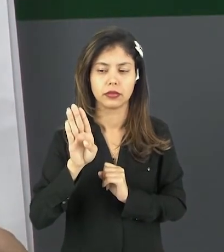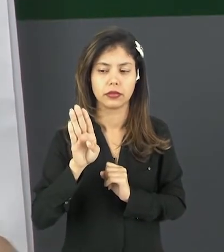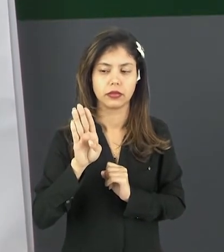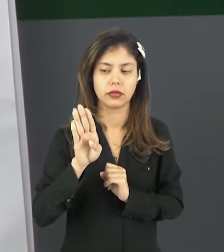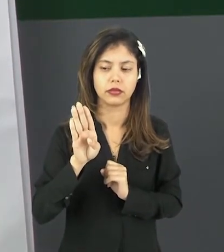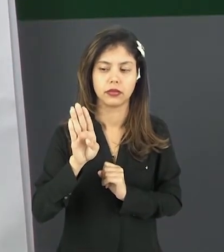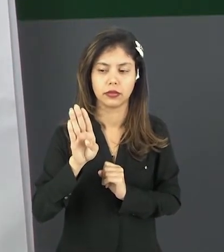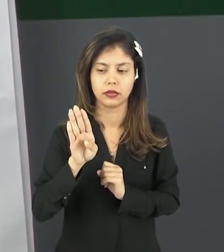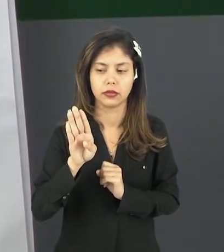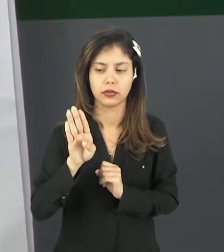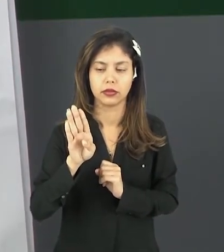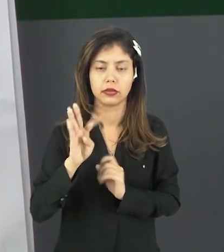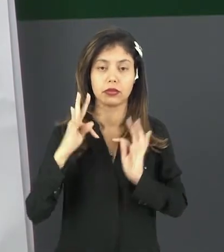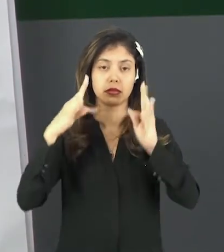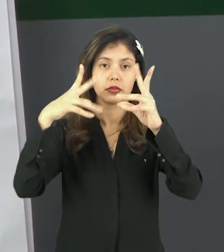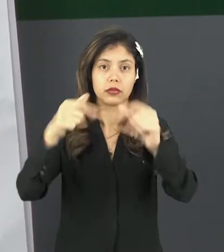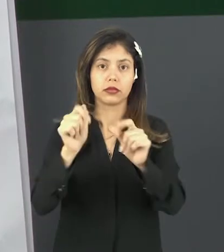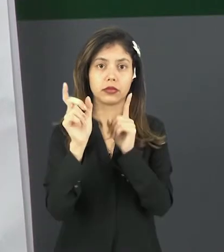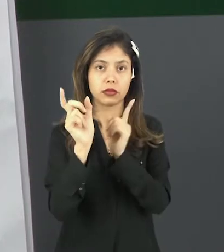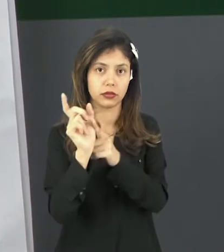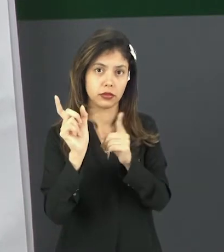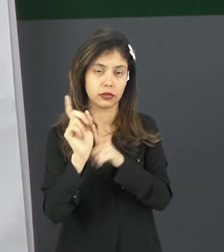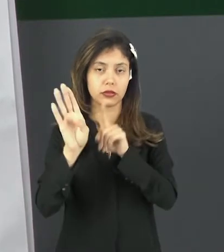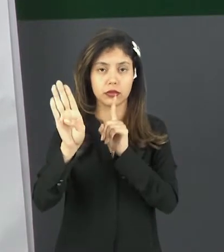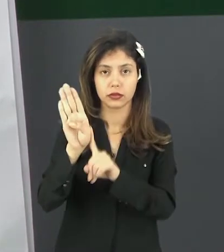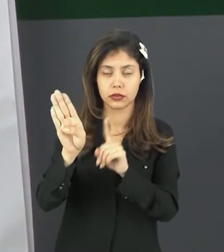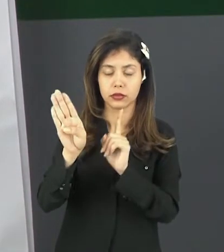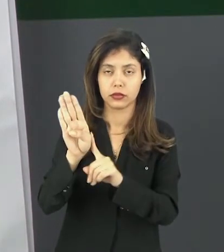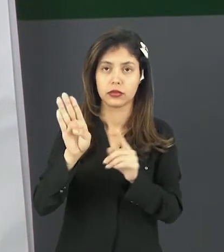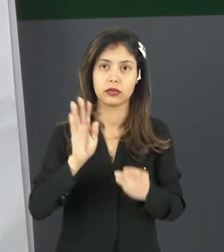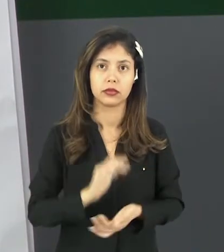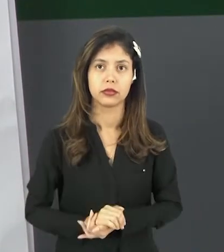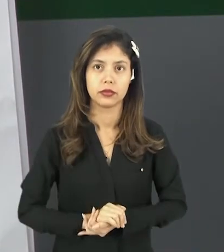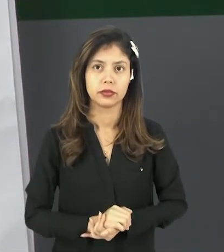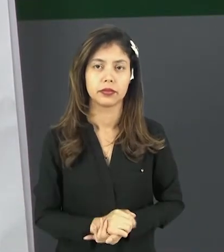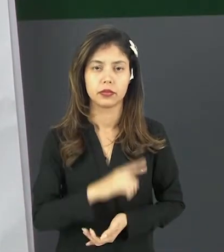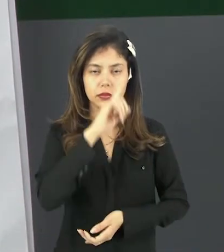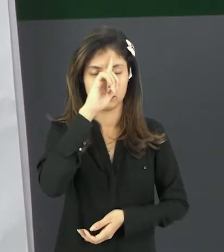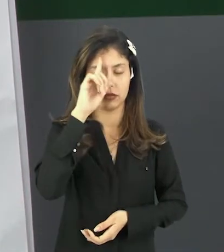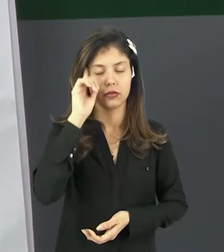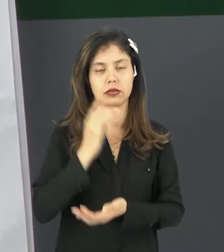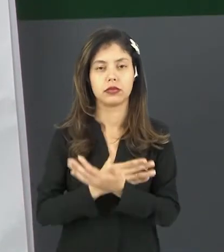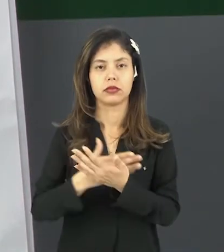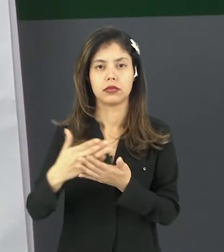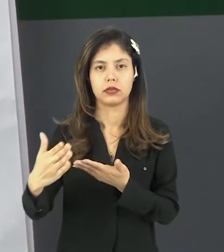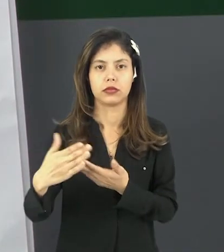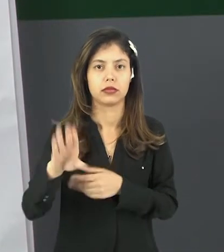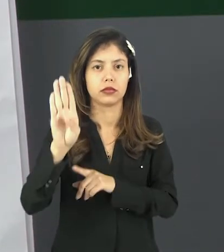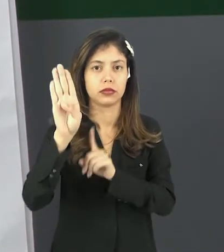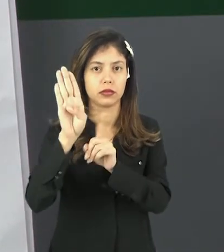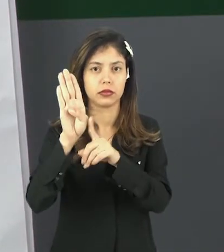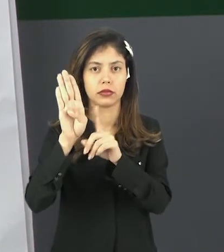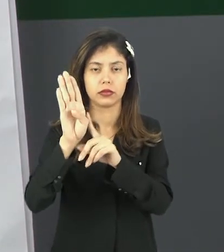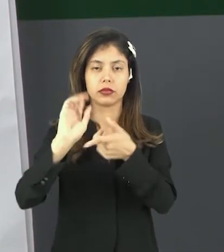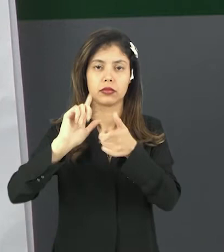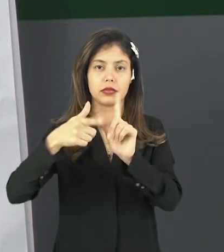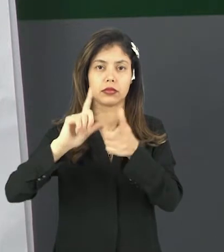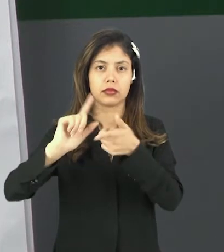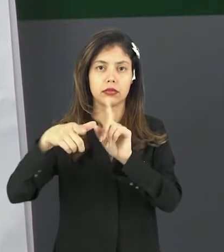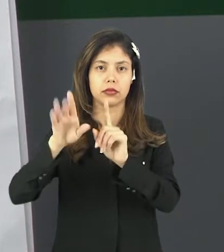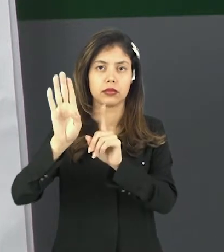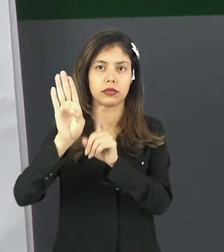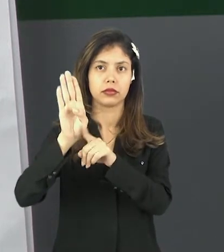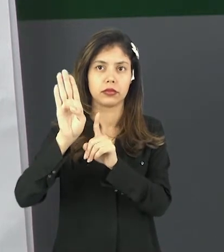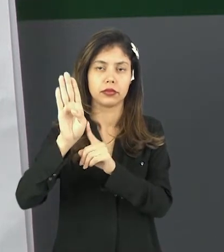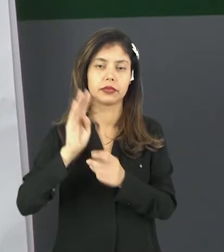destaque aqui, porque todas as palavras dessa página, todas, elas iniciam com a letra B, tá? Nós